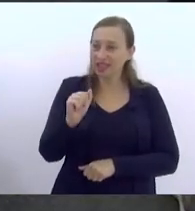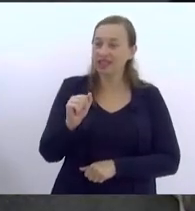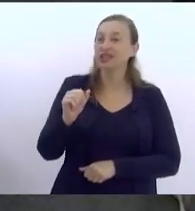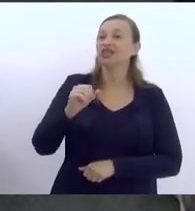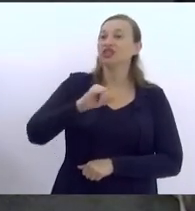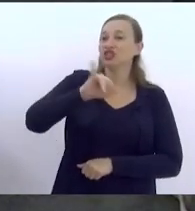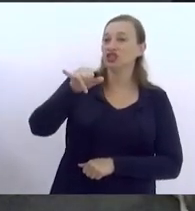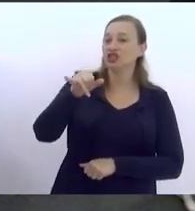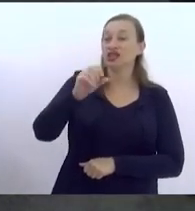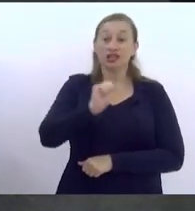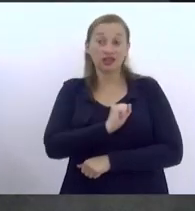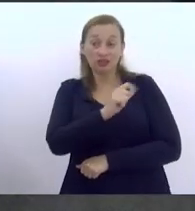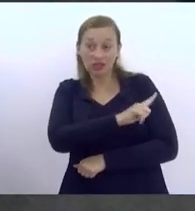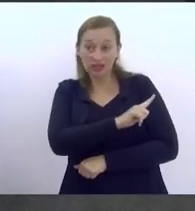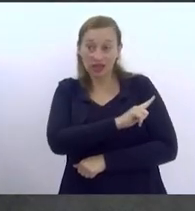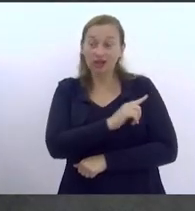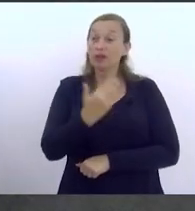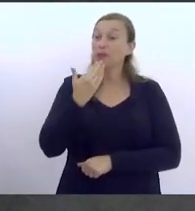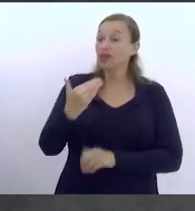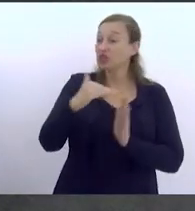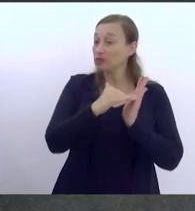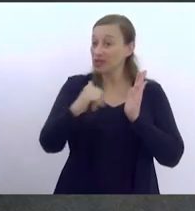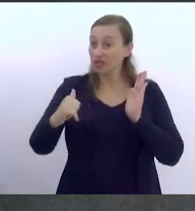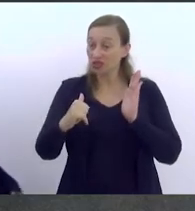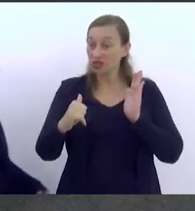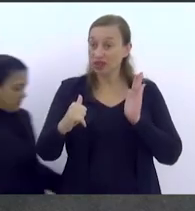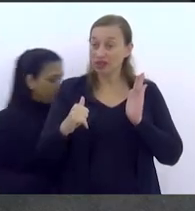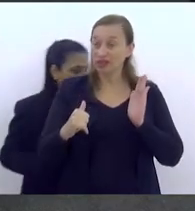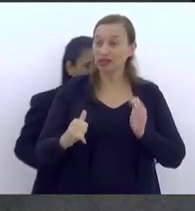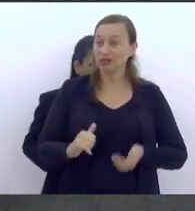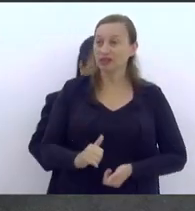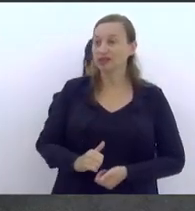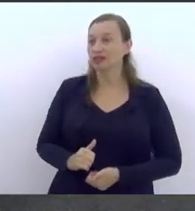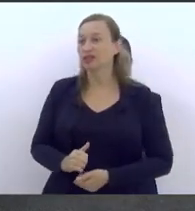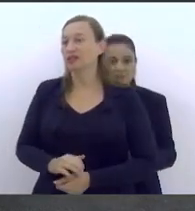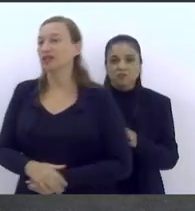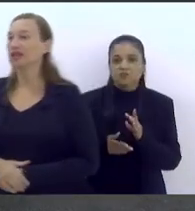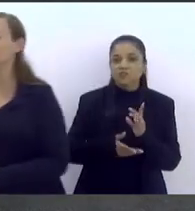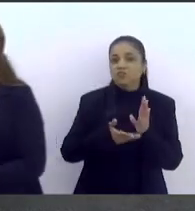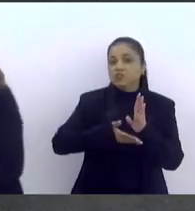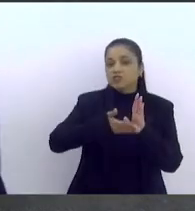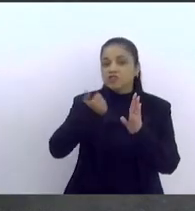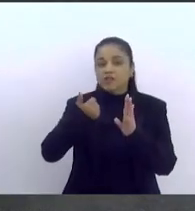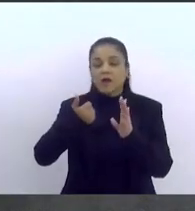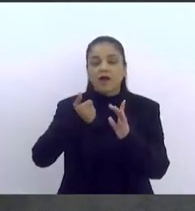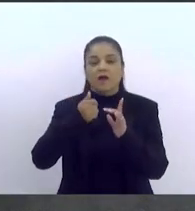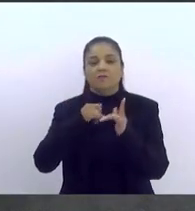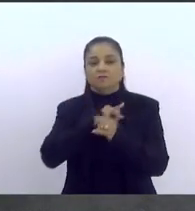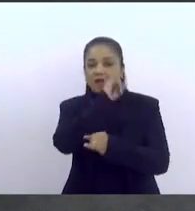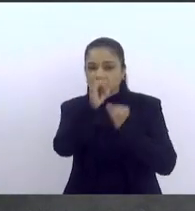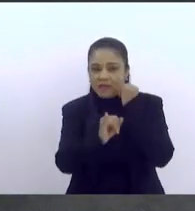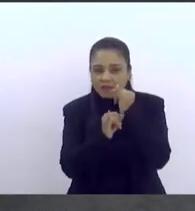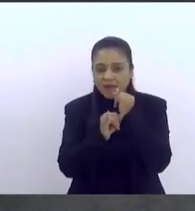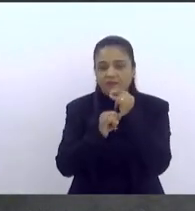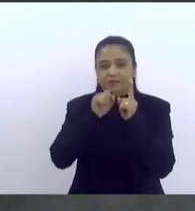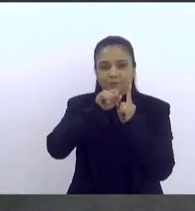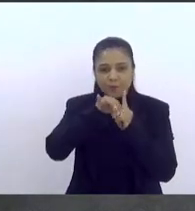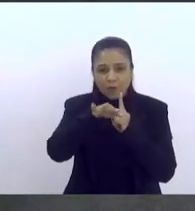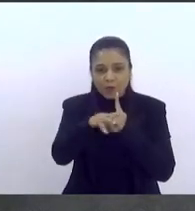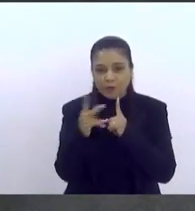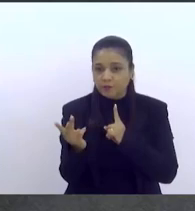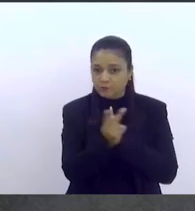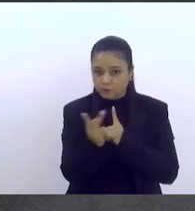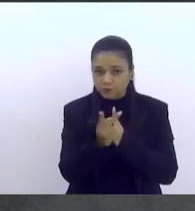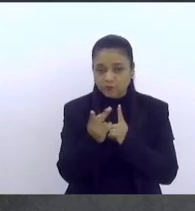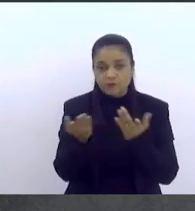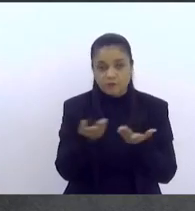Gonçalo, tá? Solicitamos essa retirada dessas páginas, dessas duas blogueiras, e o Ministério Público, na tarde